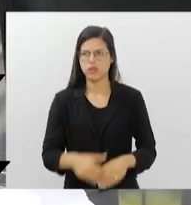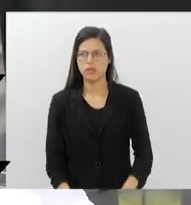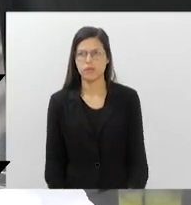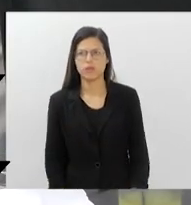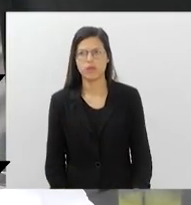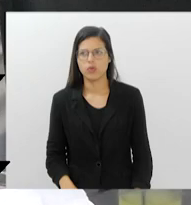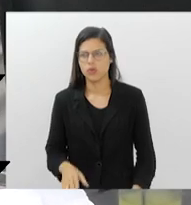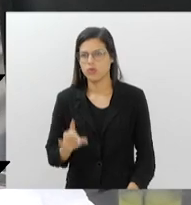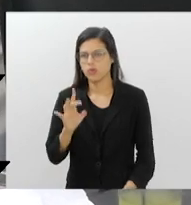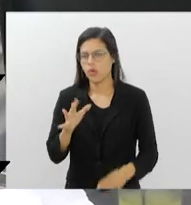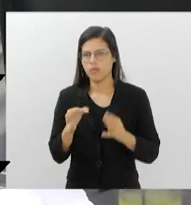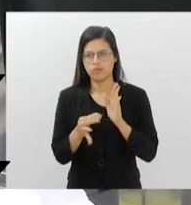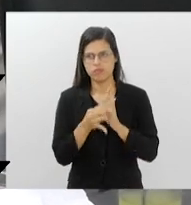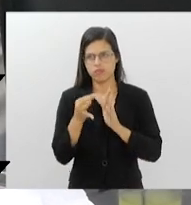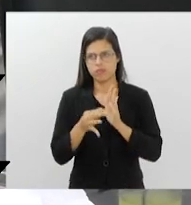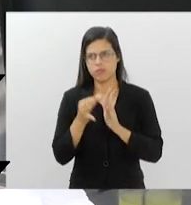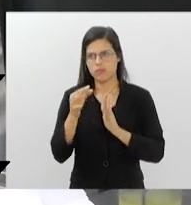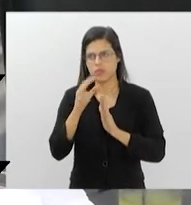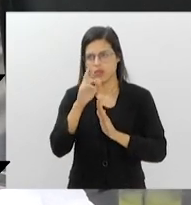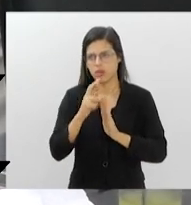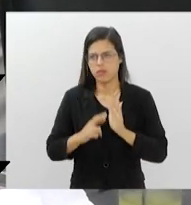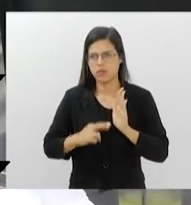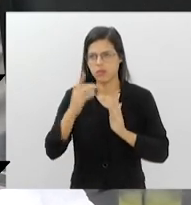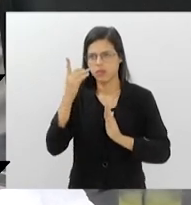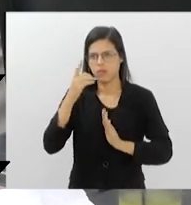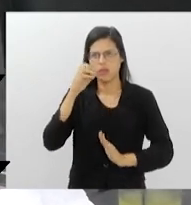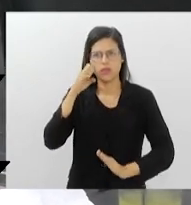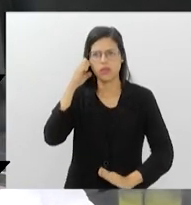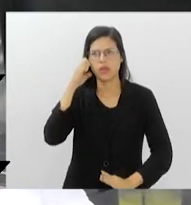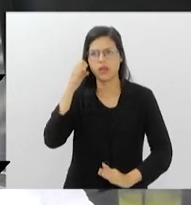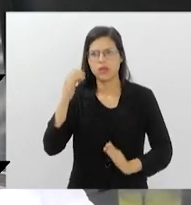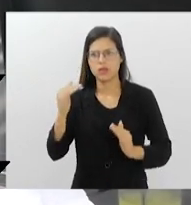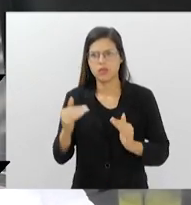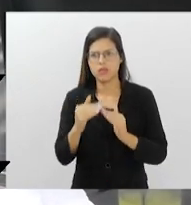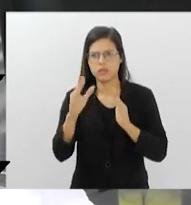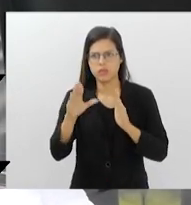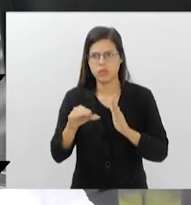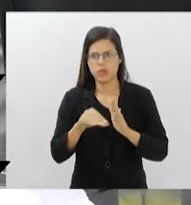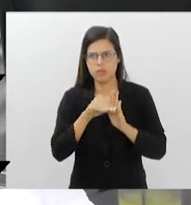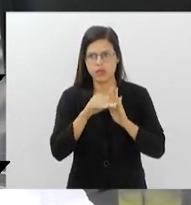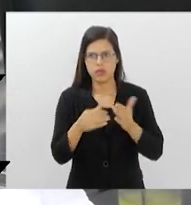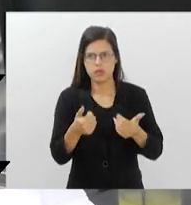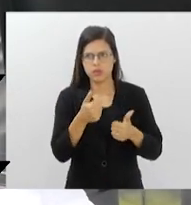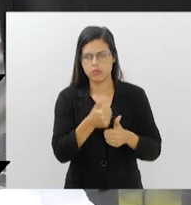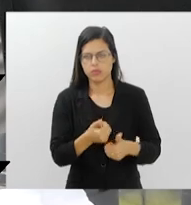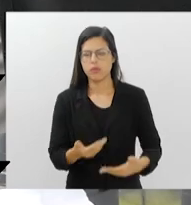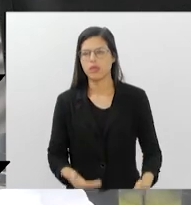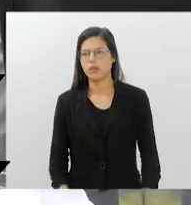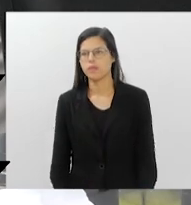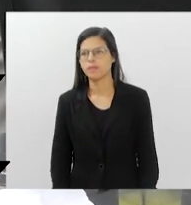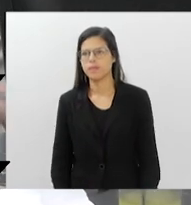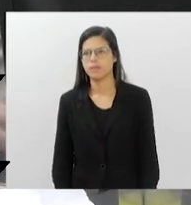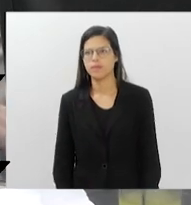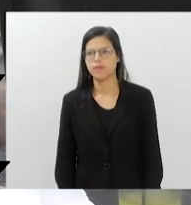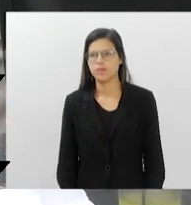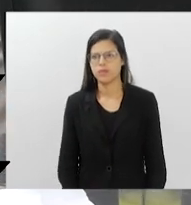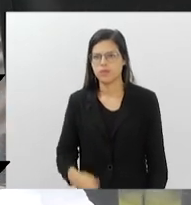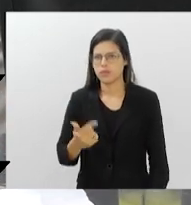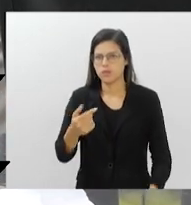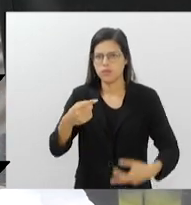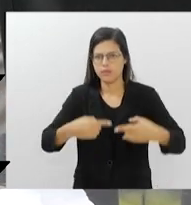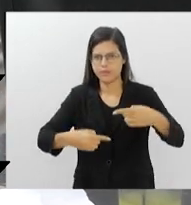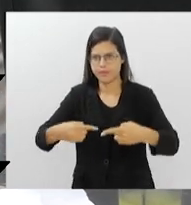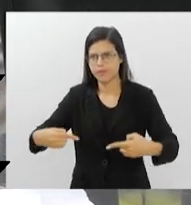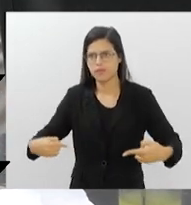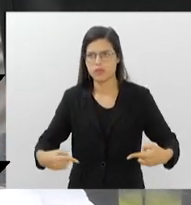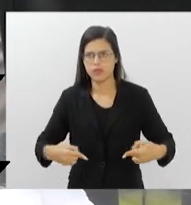exclusivamente do parecer da relatora deputada Élica favorável com subemenda as emendas não havendo Quem Queira